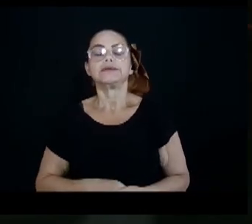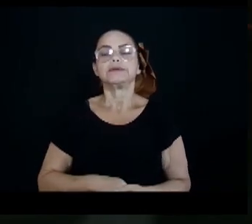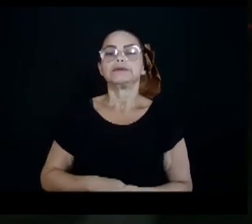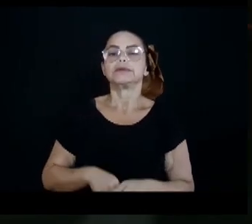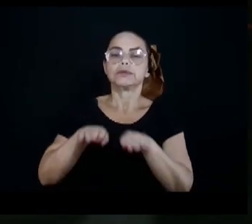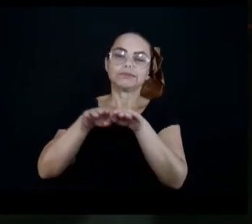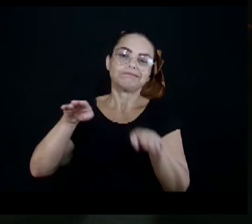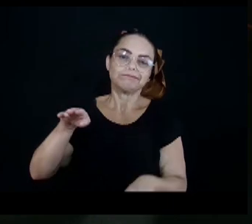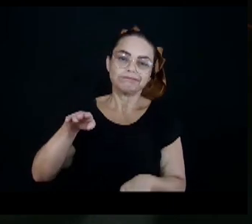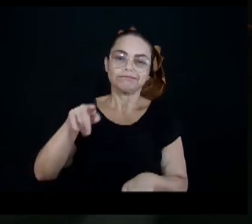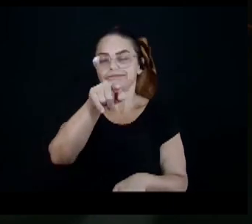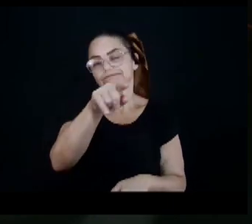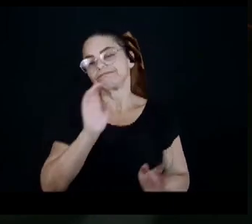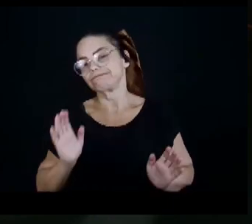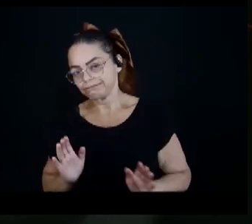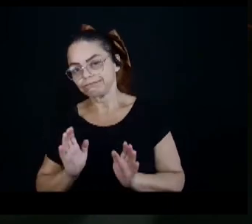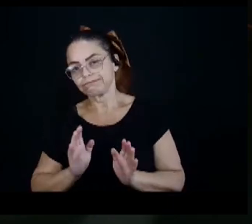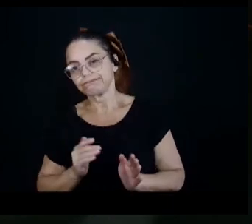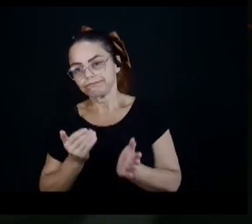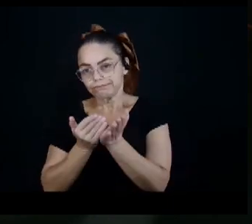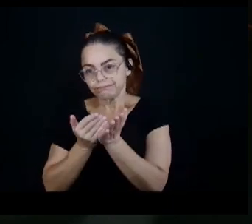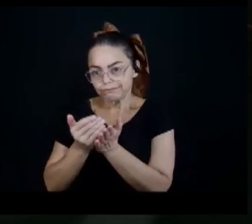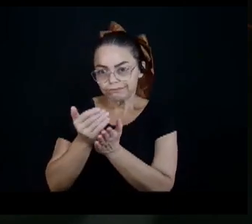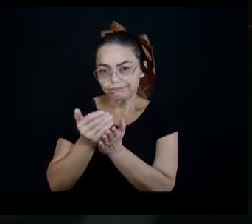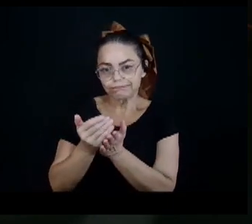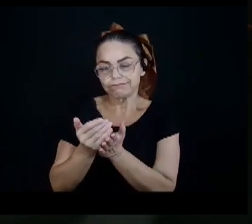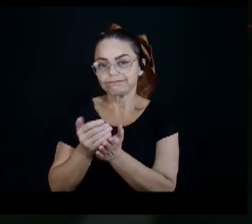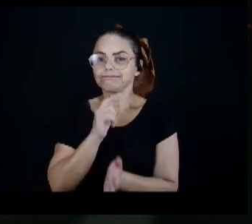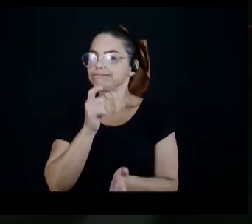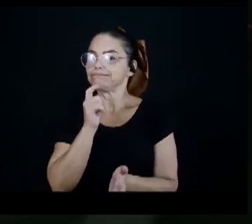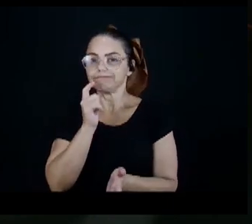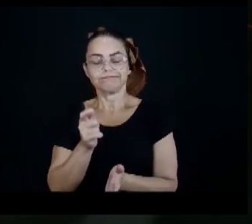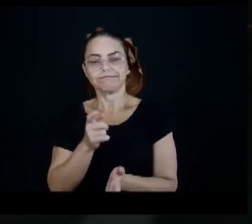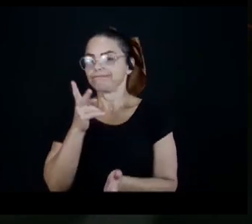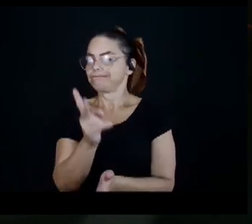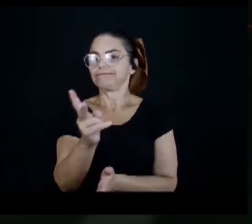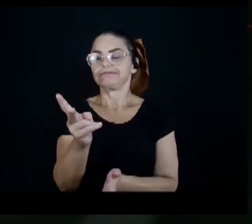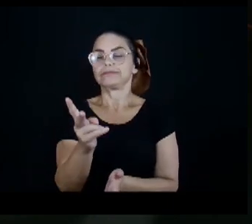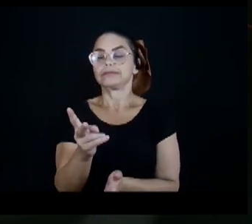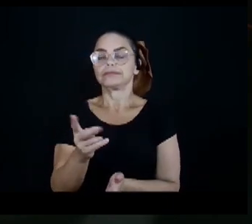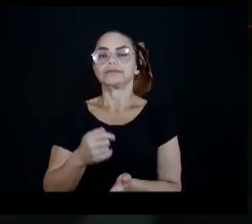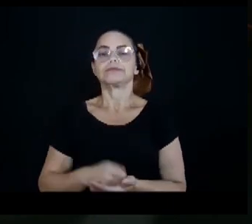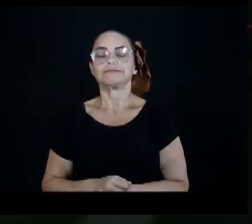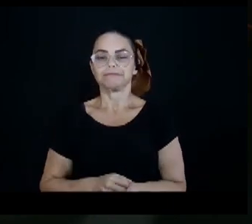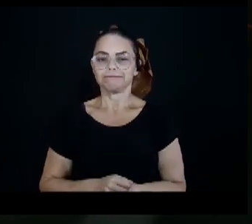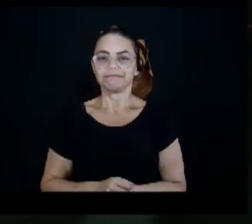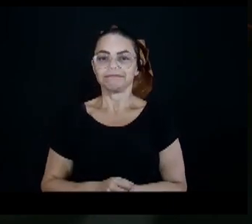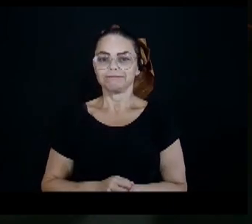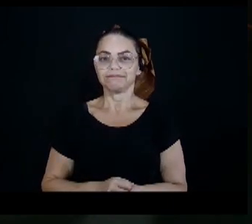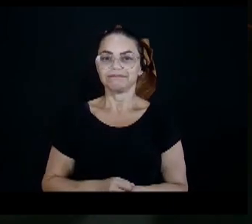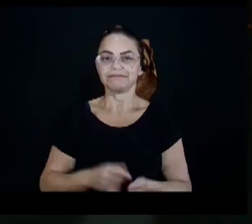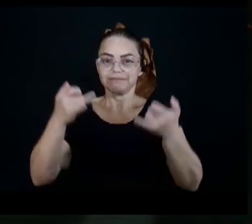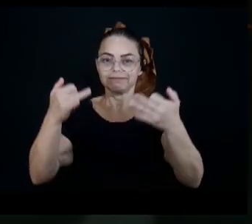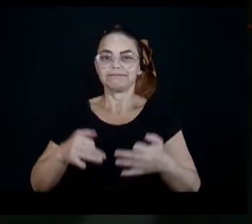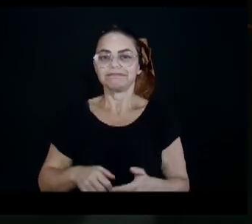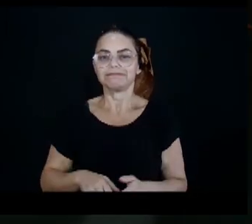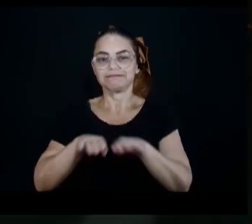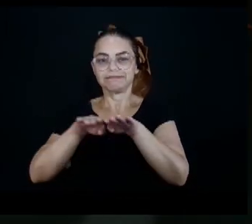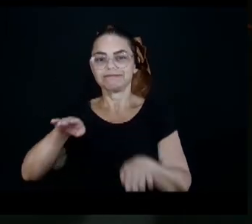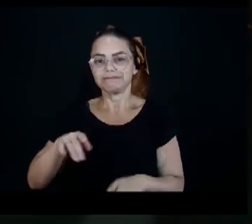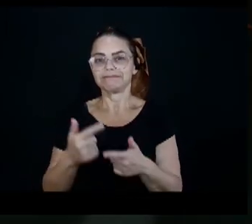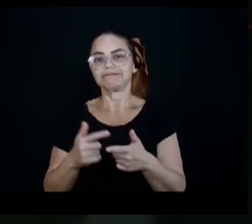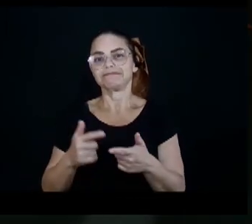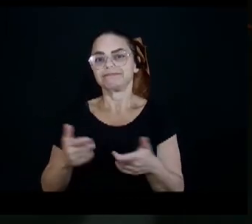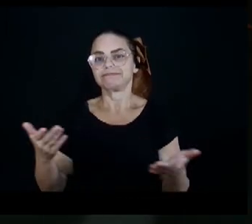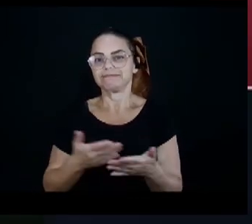você começa e não consegue continuar. Mas a gente vai falar daqui a pouquinho da desigualdade, porque agora eu quero passar para o Aldo